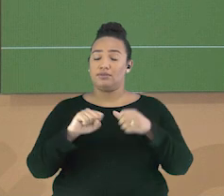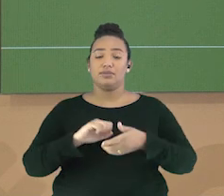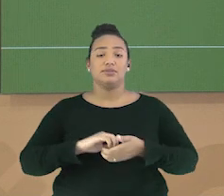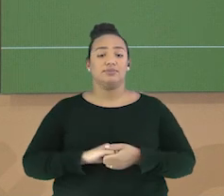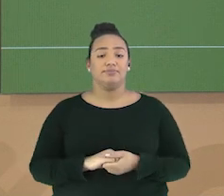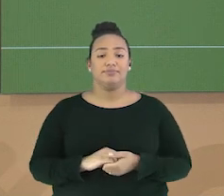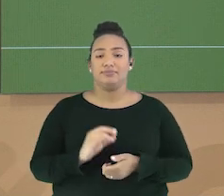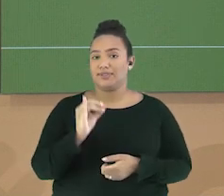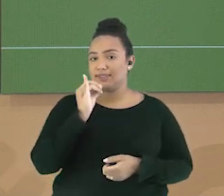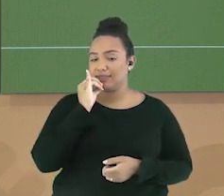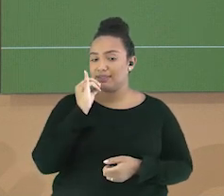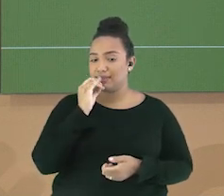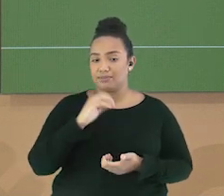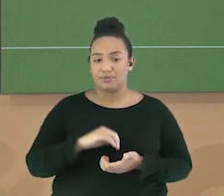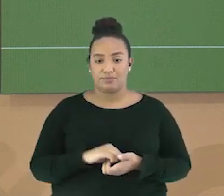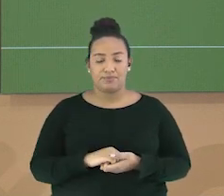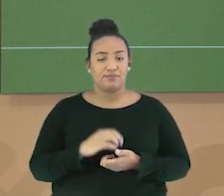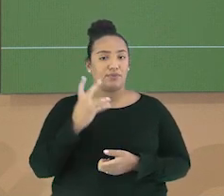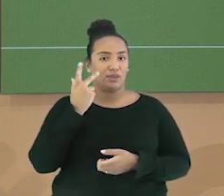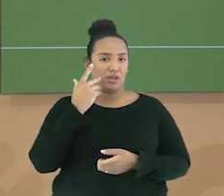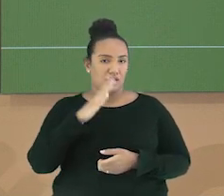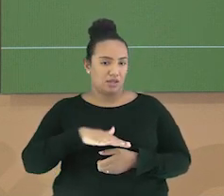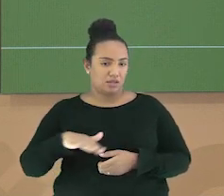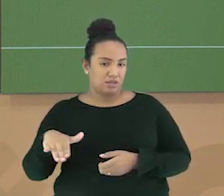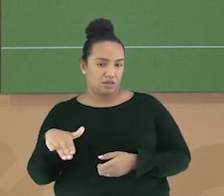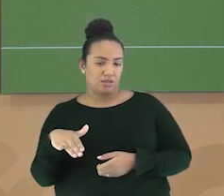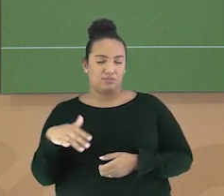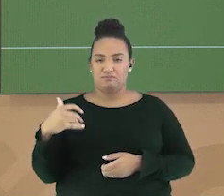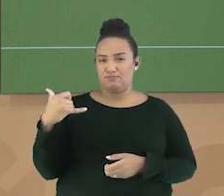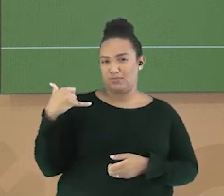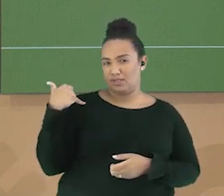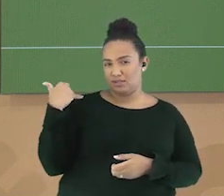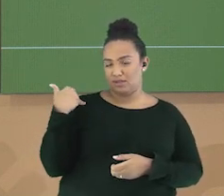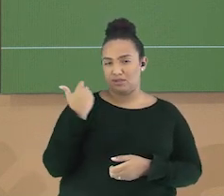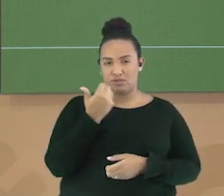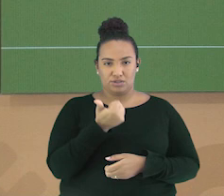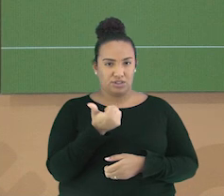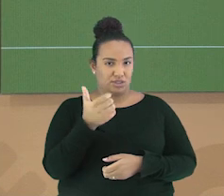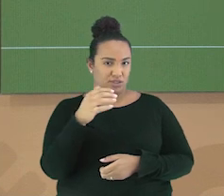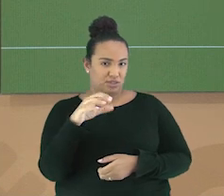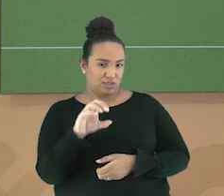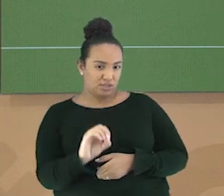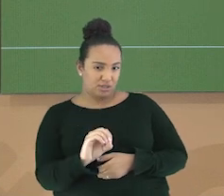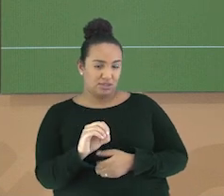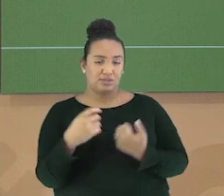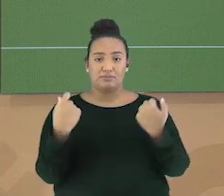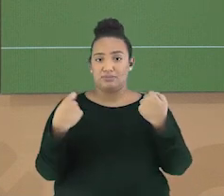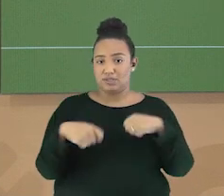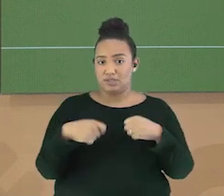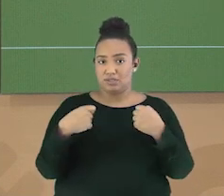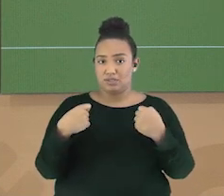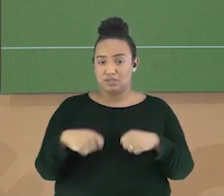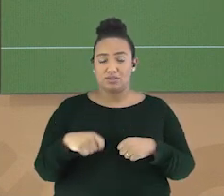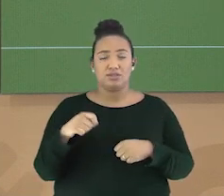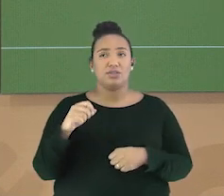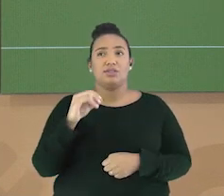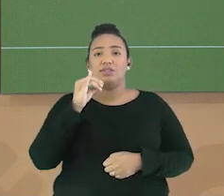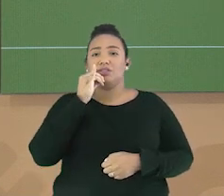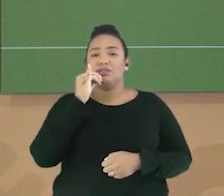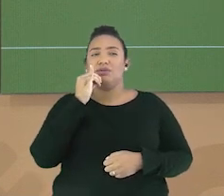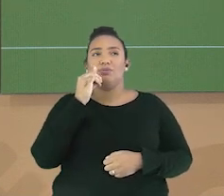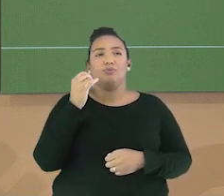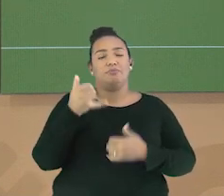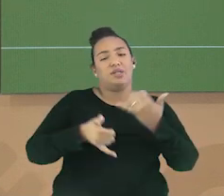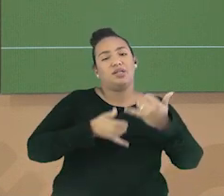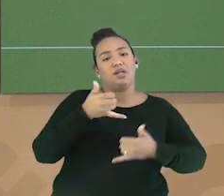menos 10 anos gasta energia pensando, brincando e praticando esportes. Além disso,